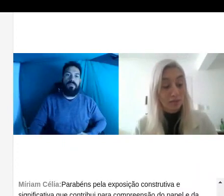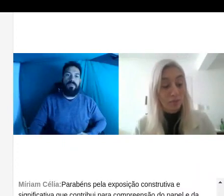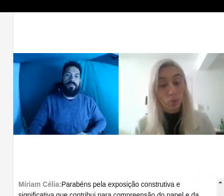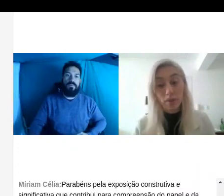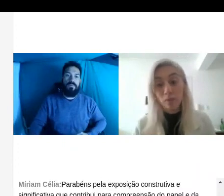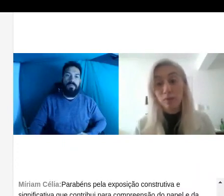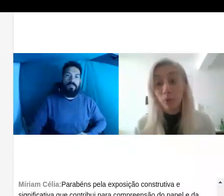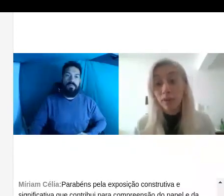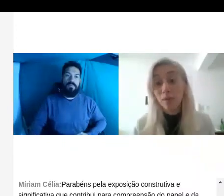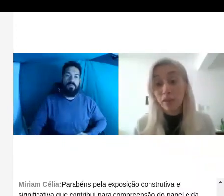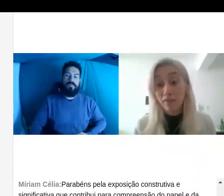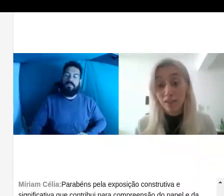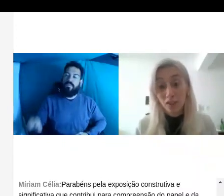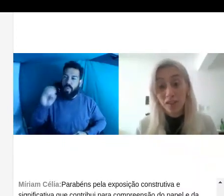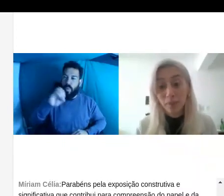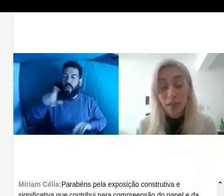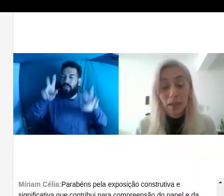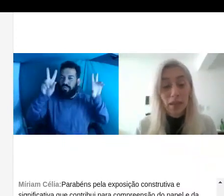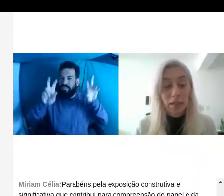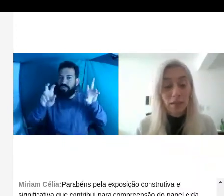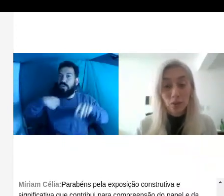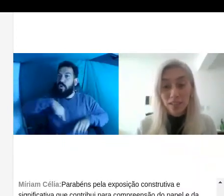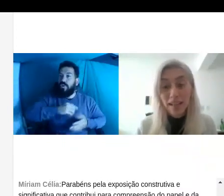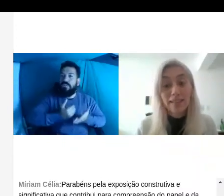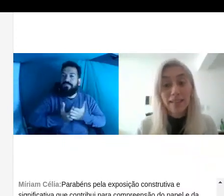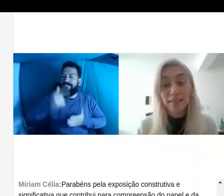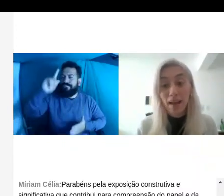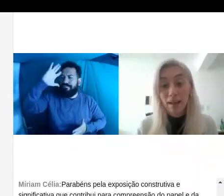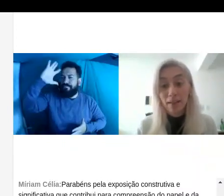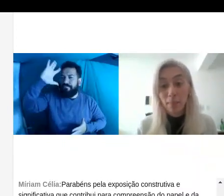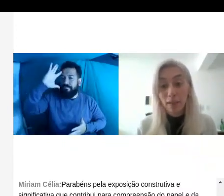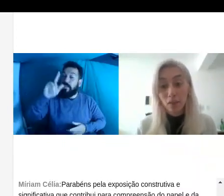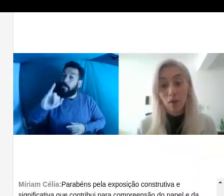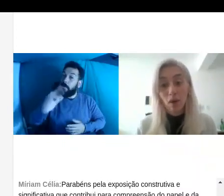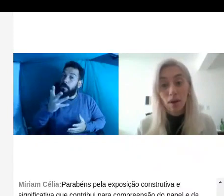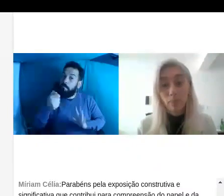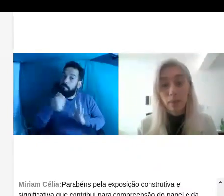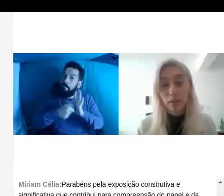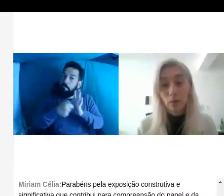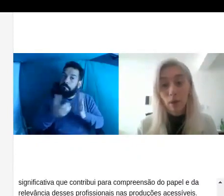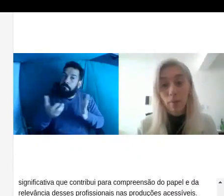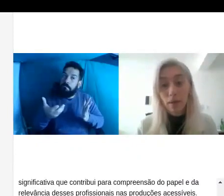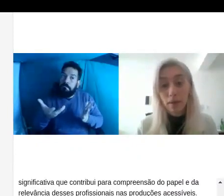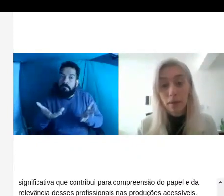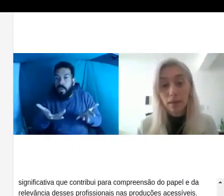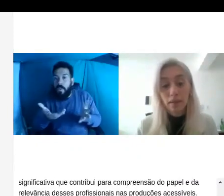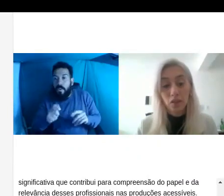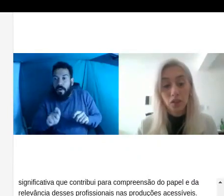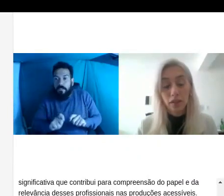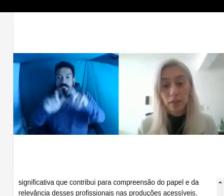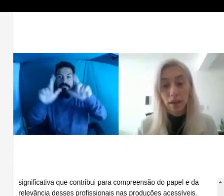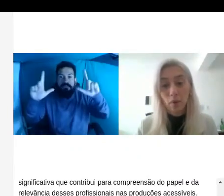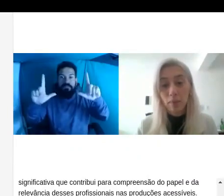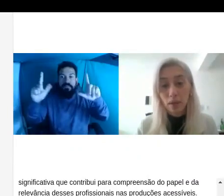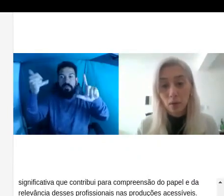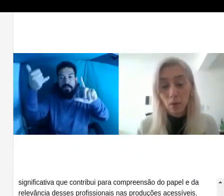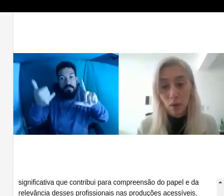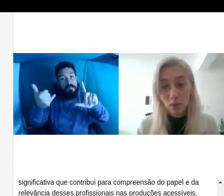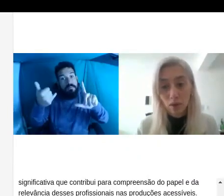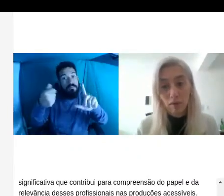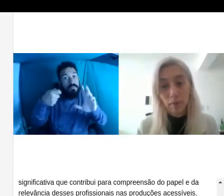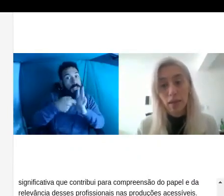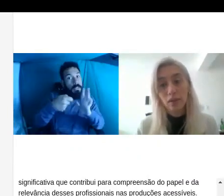nós podermos refletir. Se tu quiseres tentar, de repente, agora abrir a tua webcam e a gente tentar a webcam